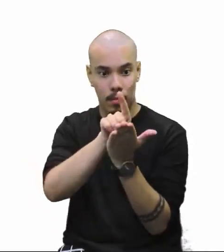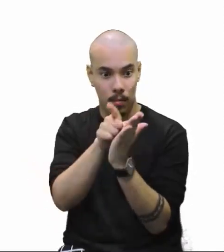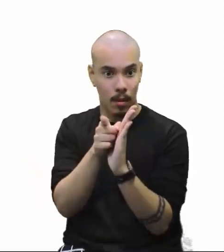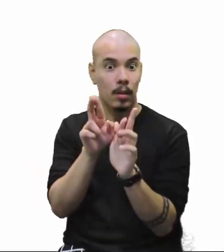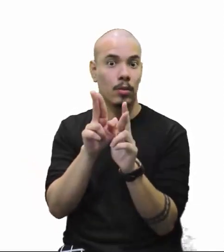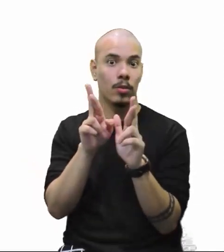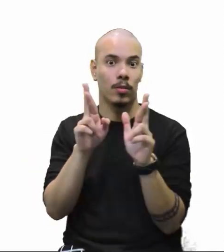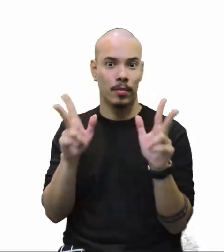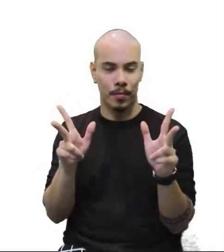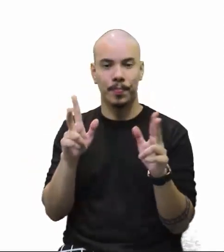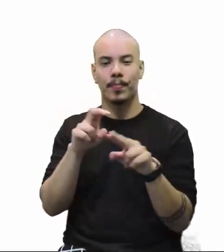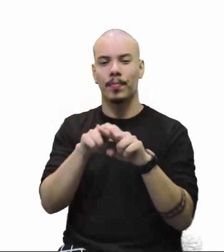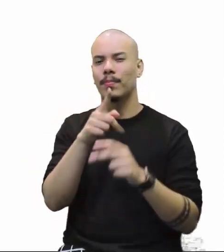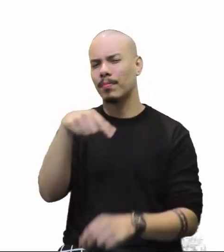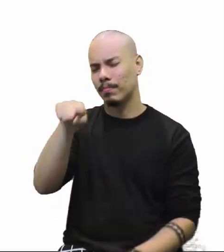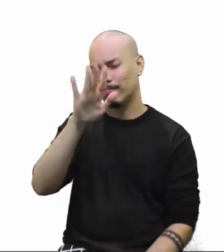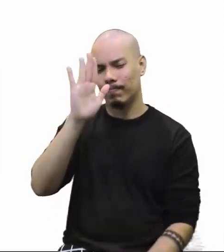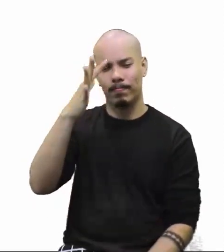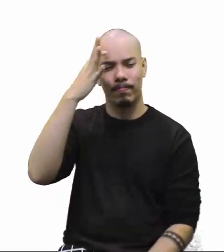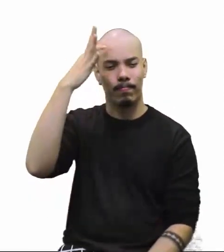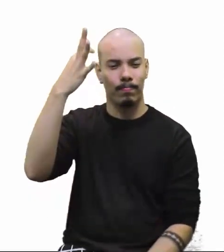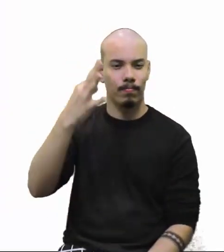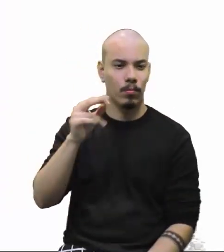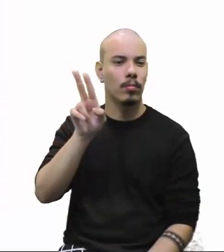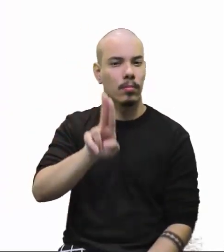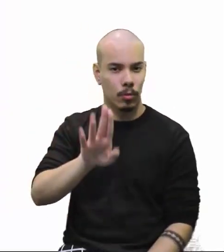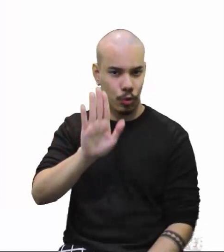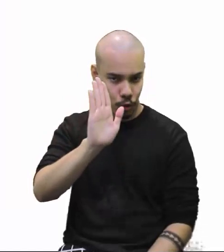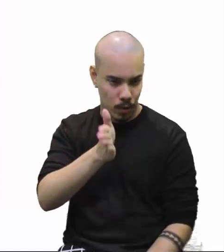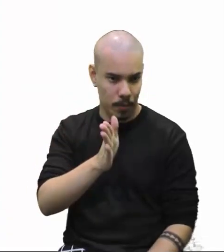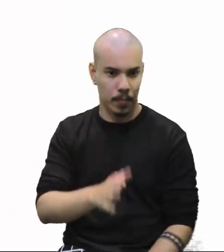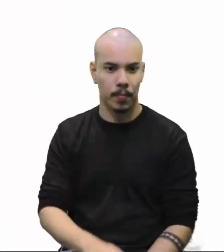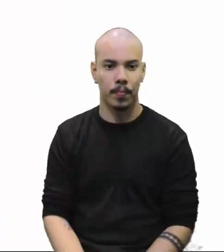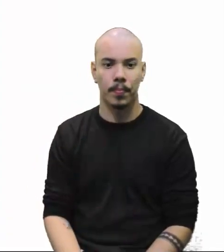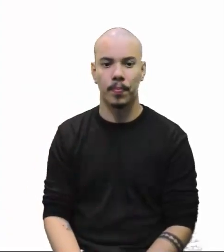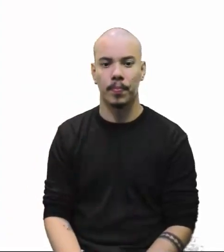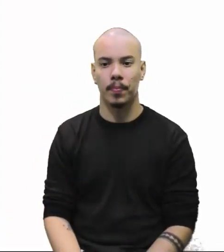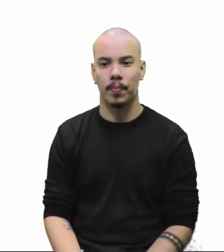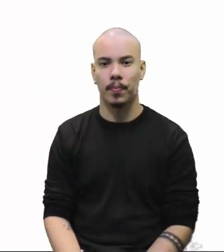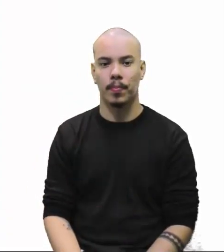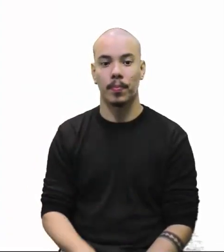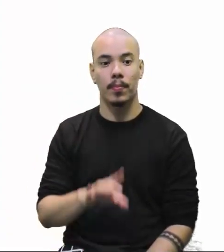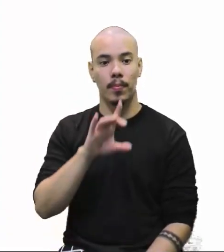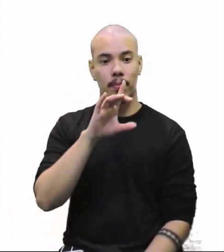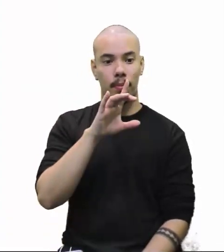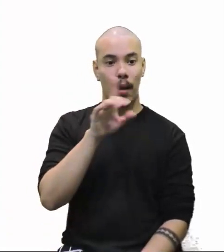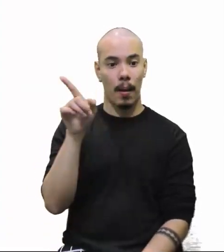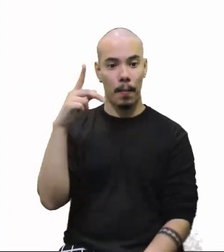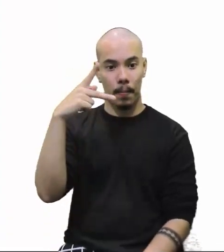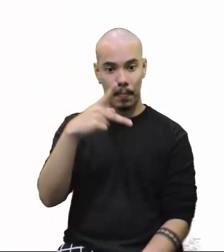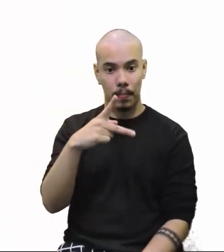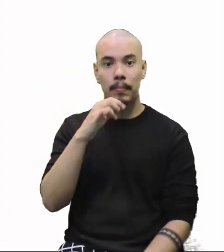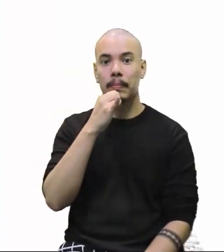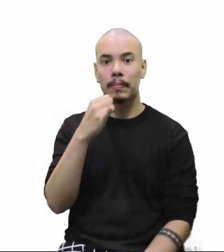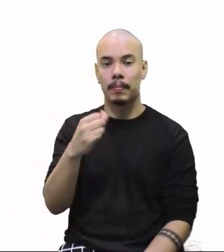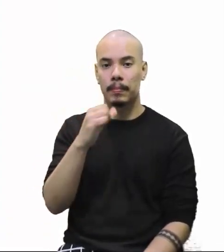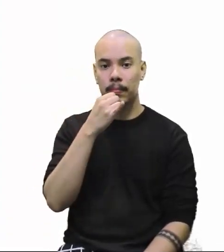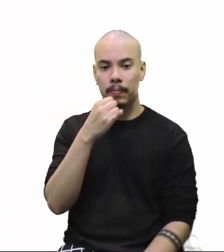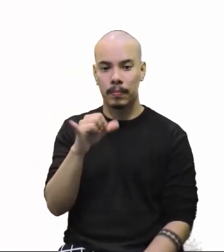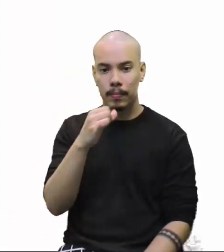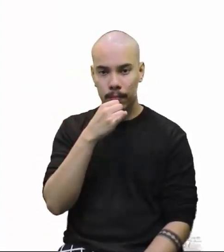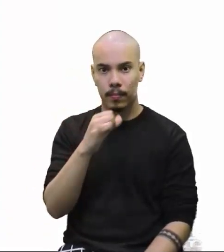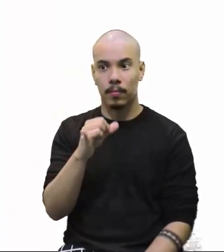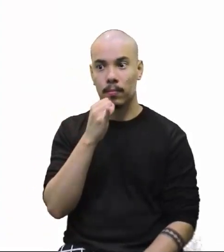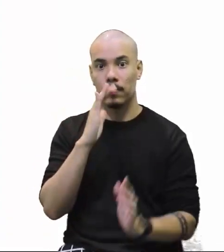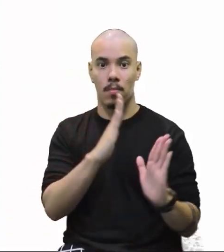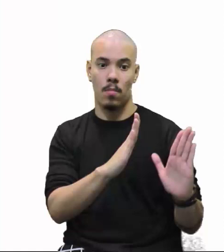líquido. Então aí vocês já viram com certeza alguém utilizando esse equipamento. Ó, a potência elétrica, né? Parte 1. Conceito,